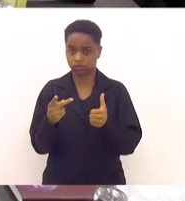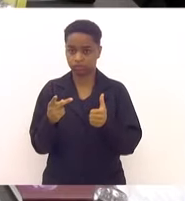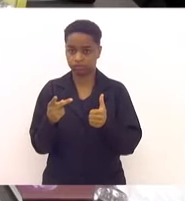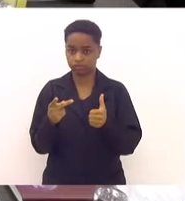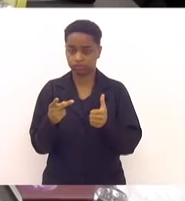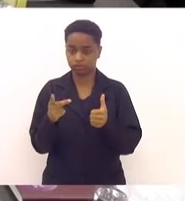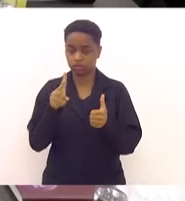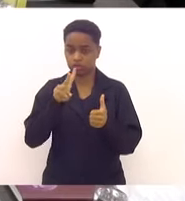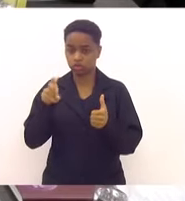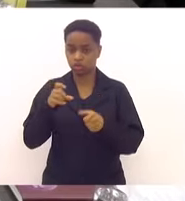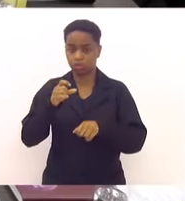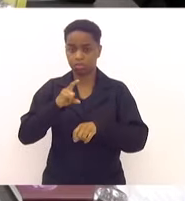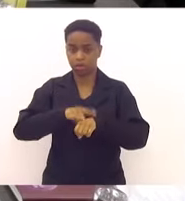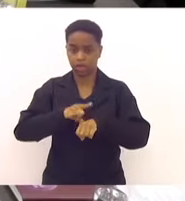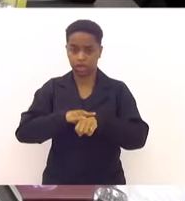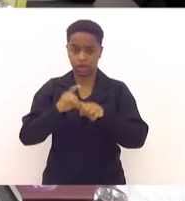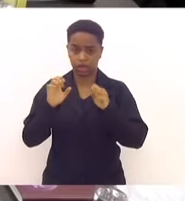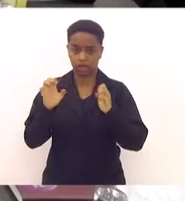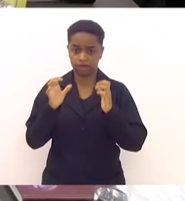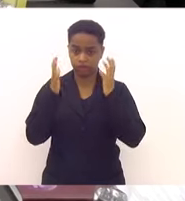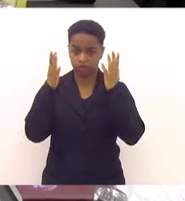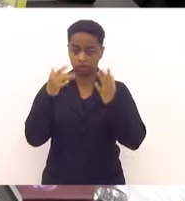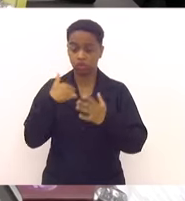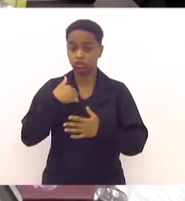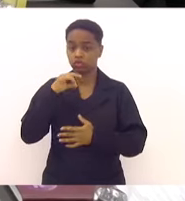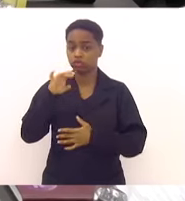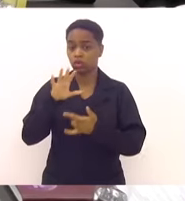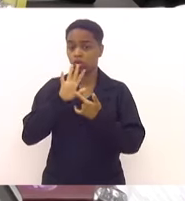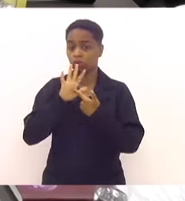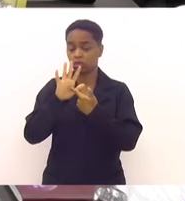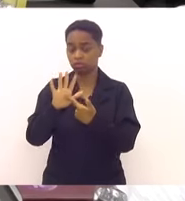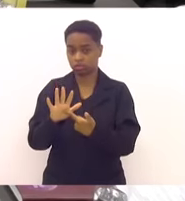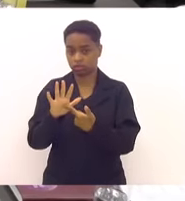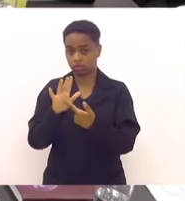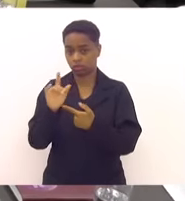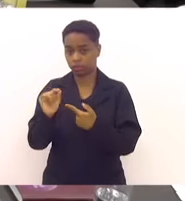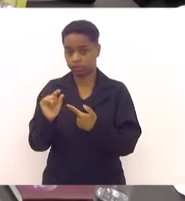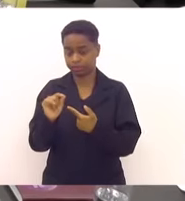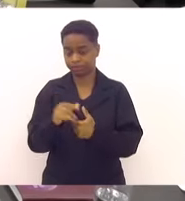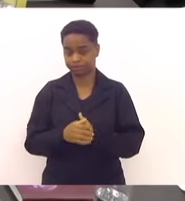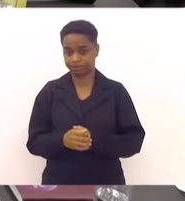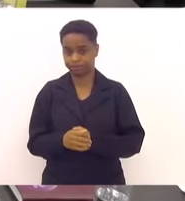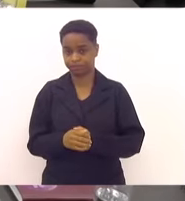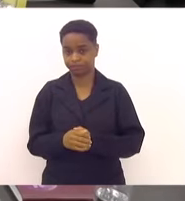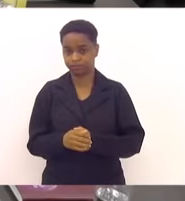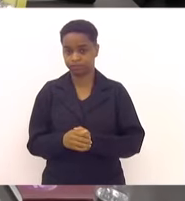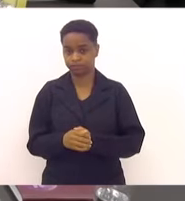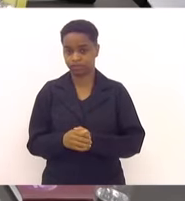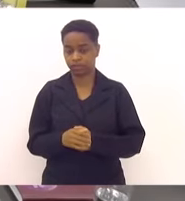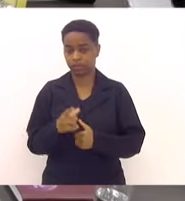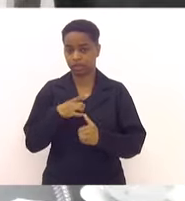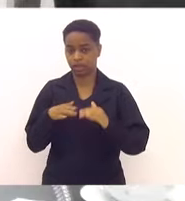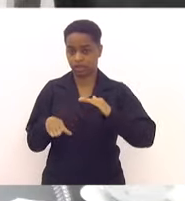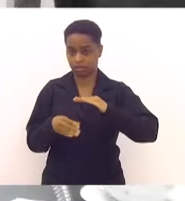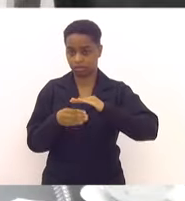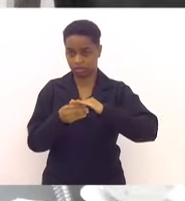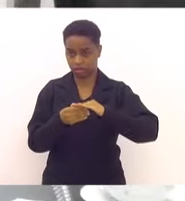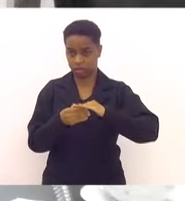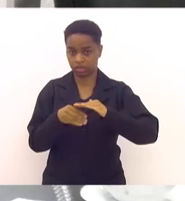sobre a questão do banheiro de evento e tal, só para chamar a atenção de Vossa Excelência, que a emenda